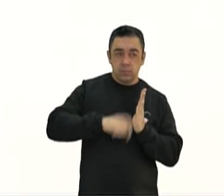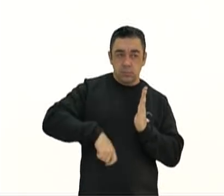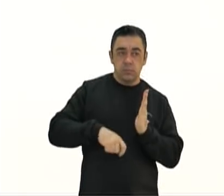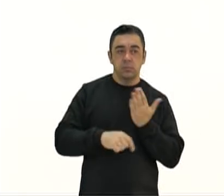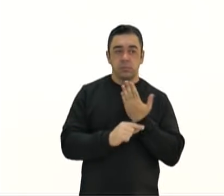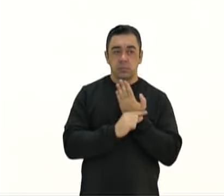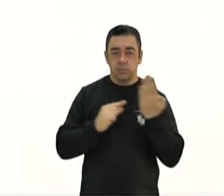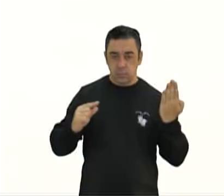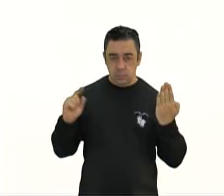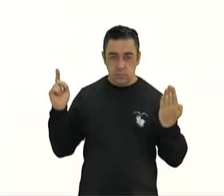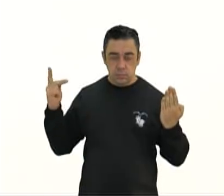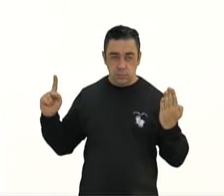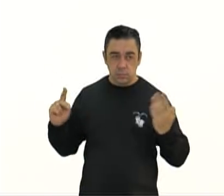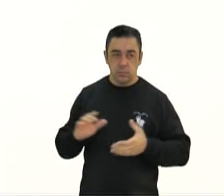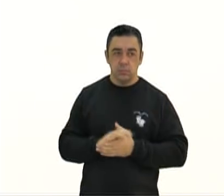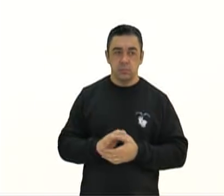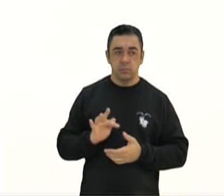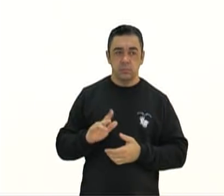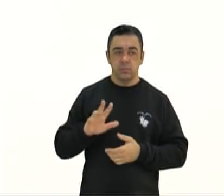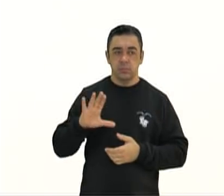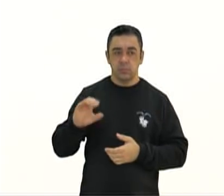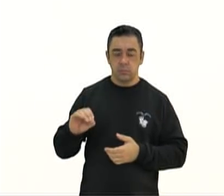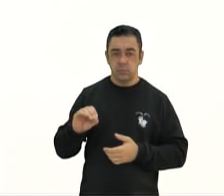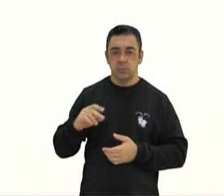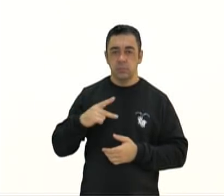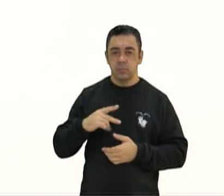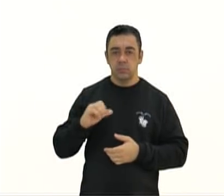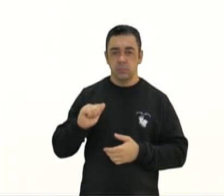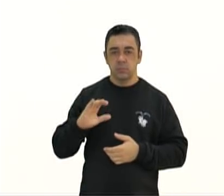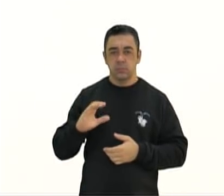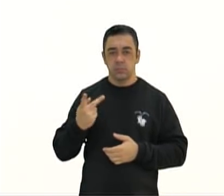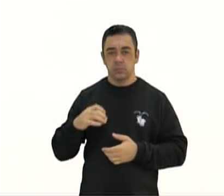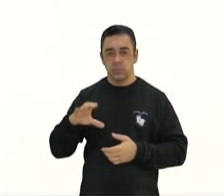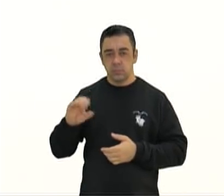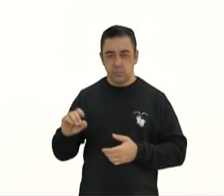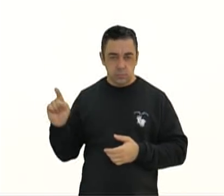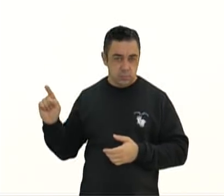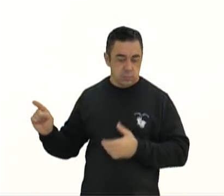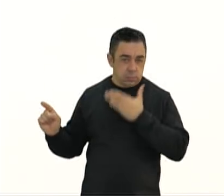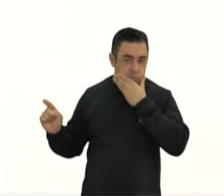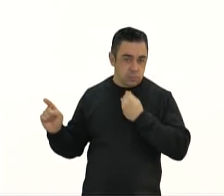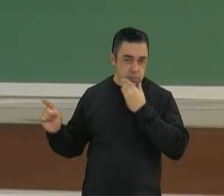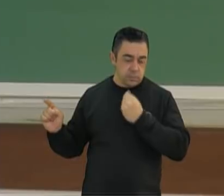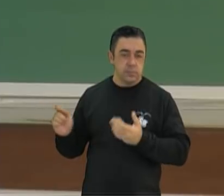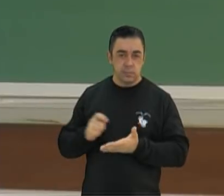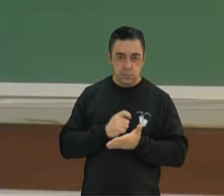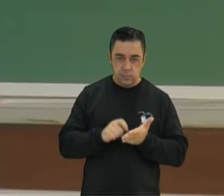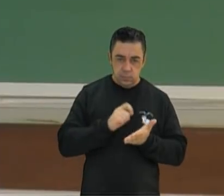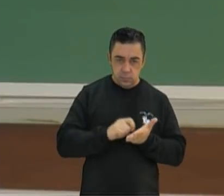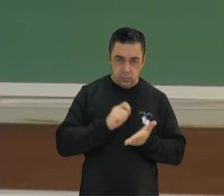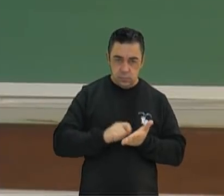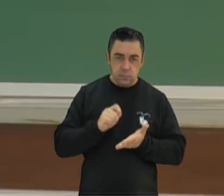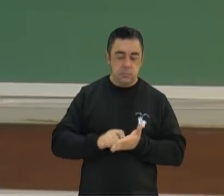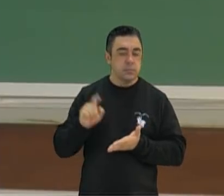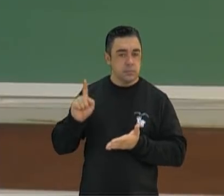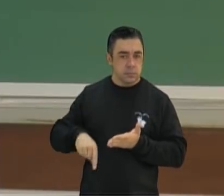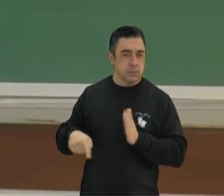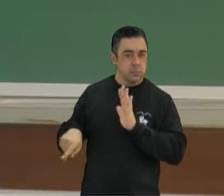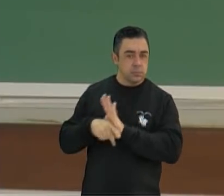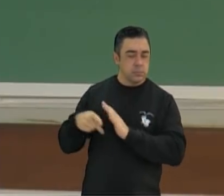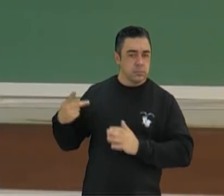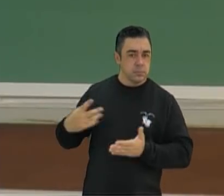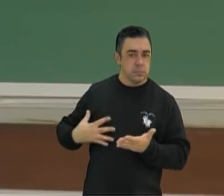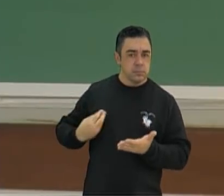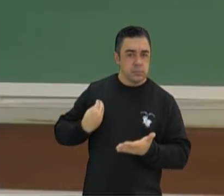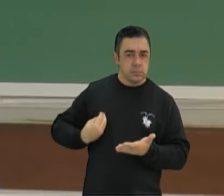do texto, Fúlvio Pacheco. Ele também, foi ele que escreveu, como ele falou, é um texto biográfico,